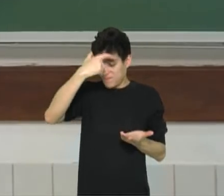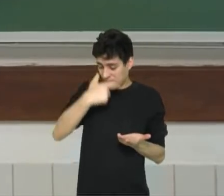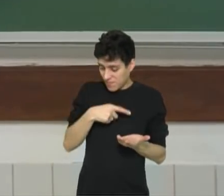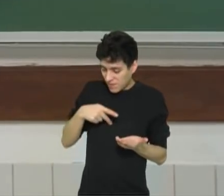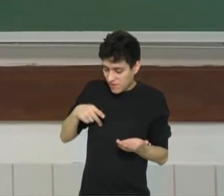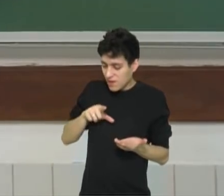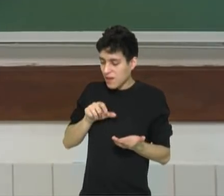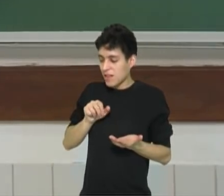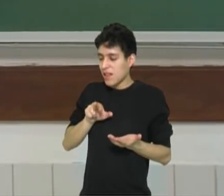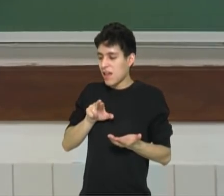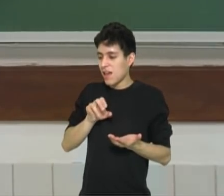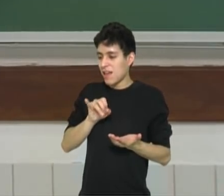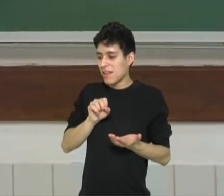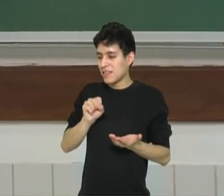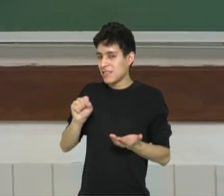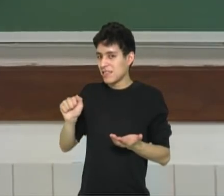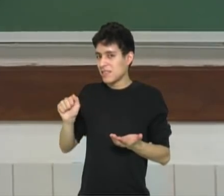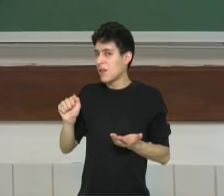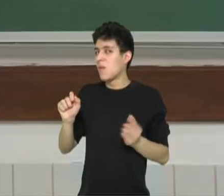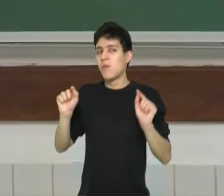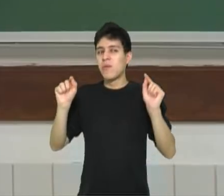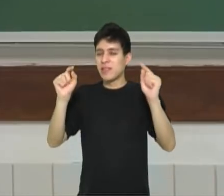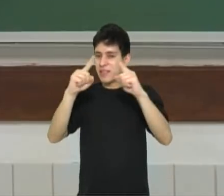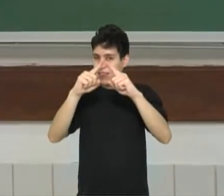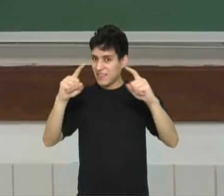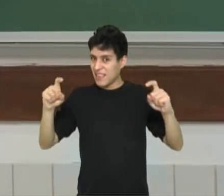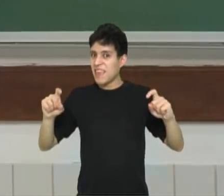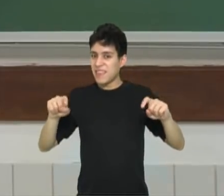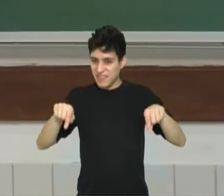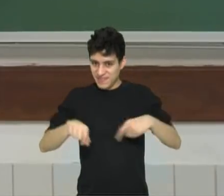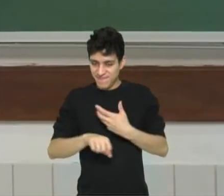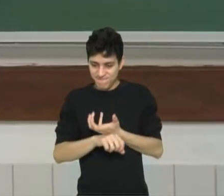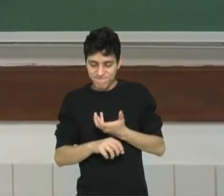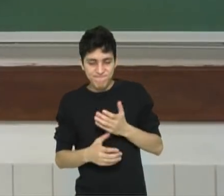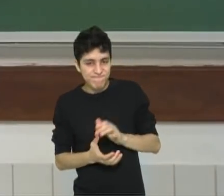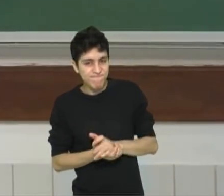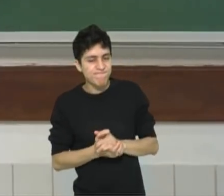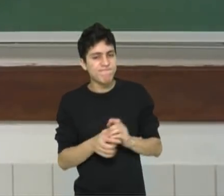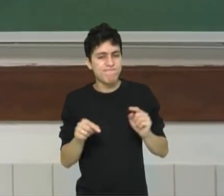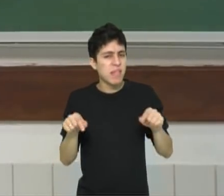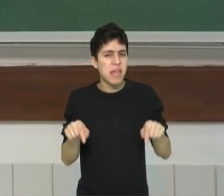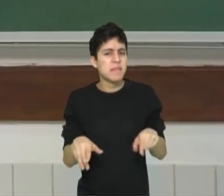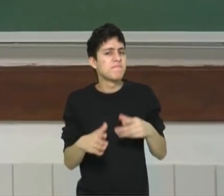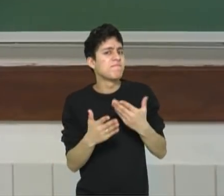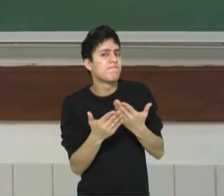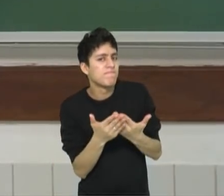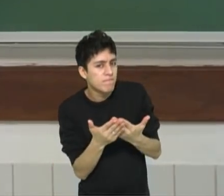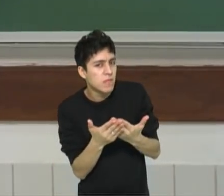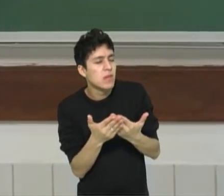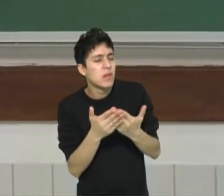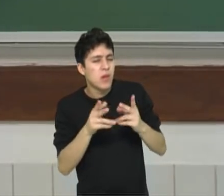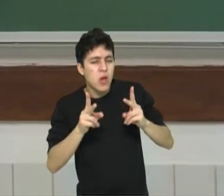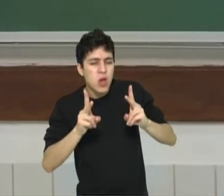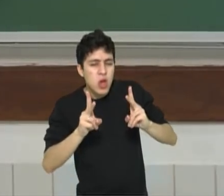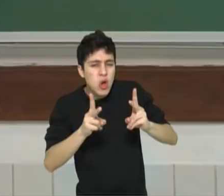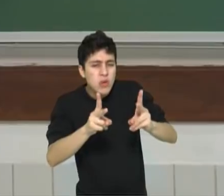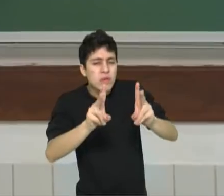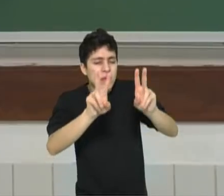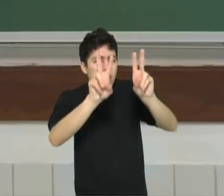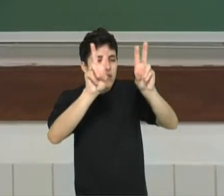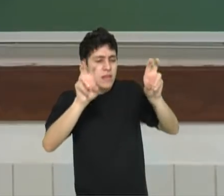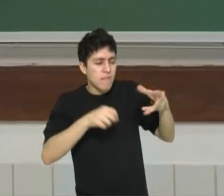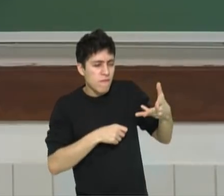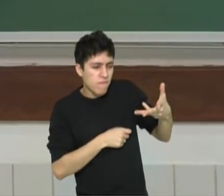Ciências. E na aula de hoje, nós ainda vamos falar de velocidade, tá? Então, nas